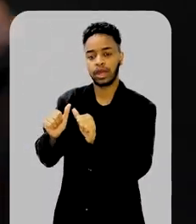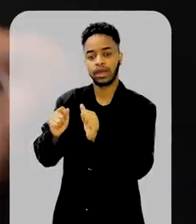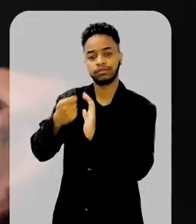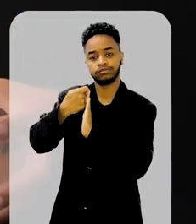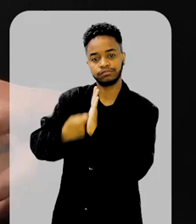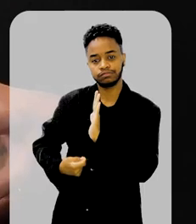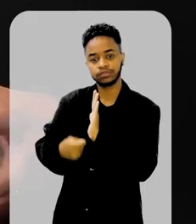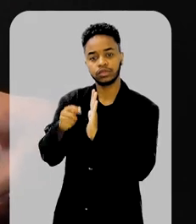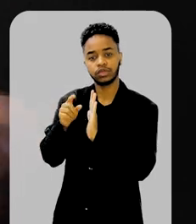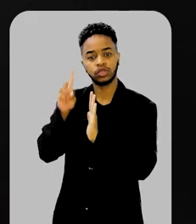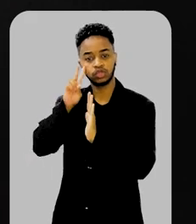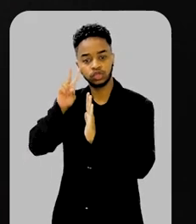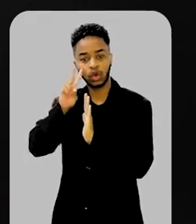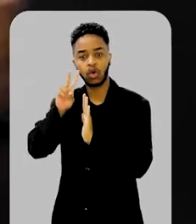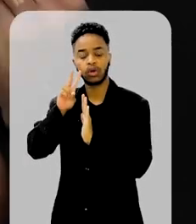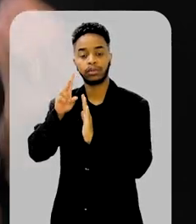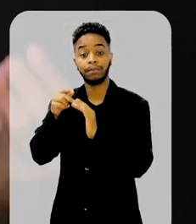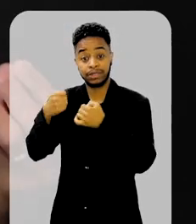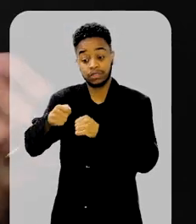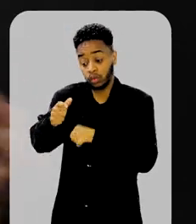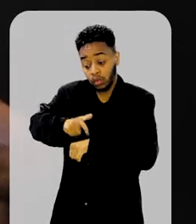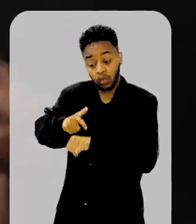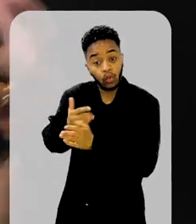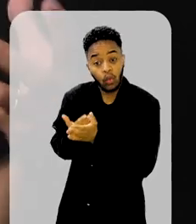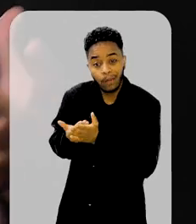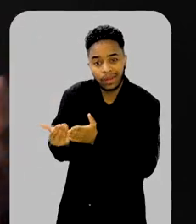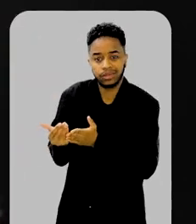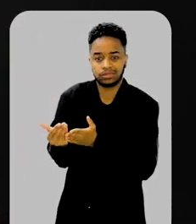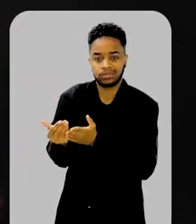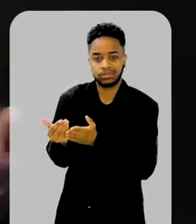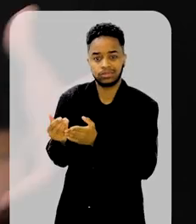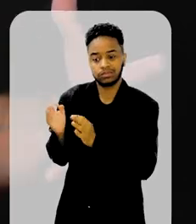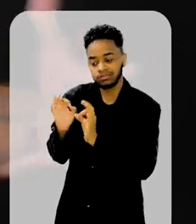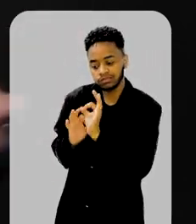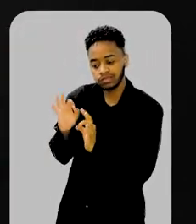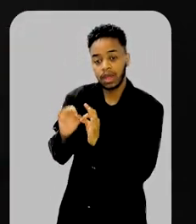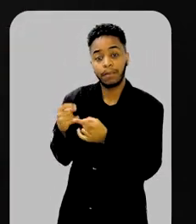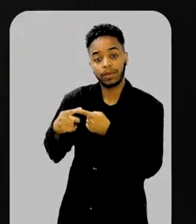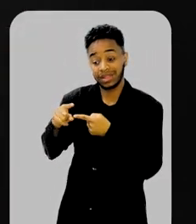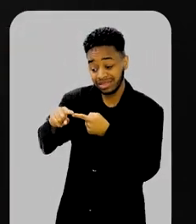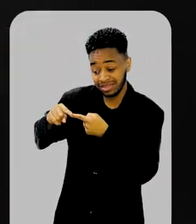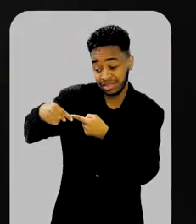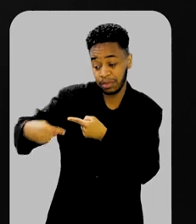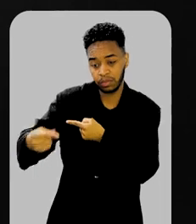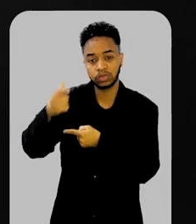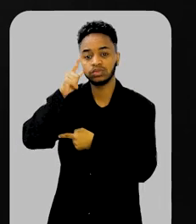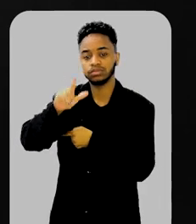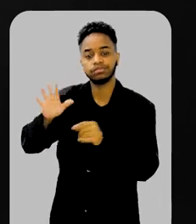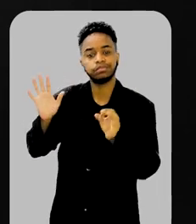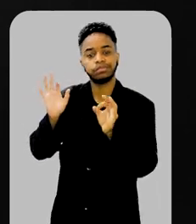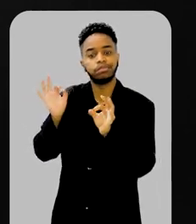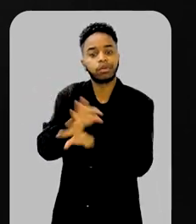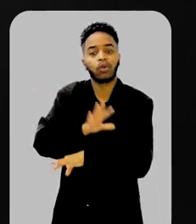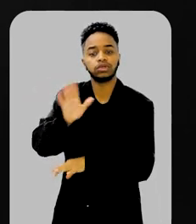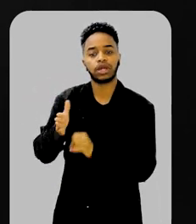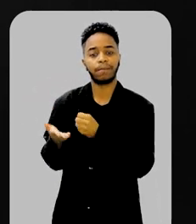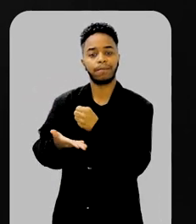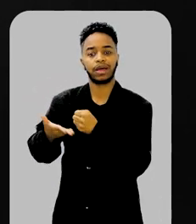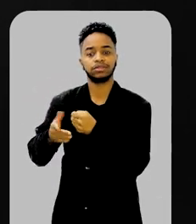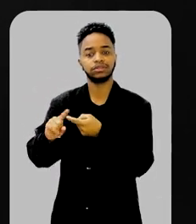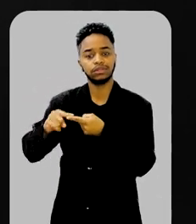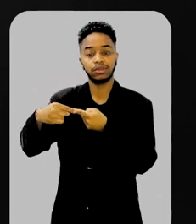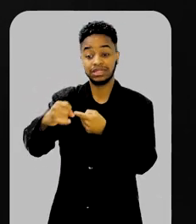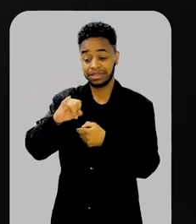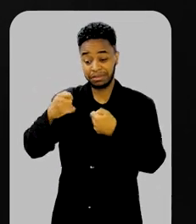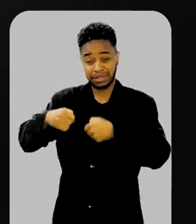enredo começa ali porque precisa ser ali precisa germinar ali para que você faça ganhar o alicerce para poder ter essas